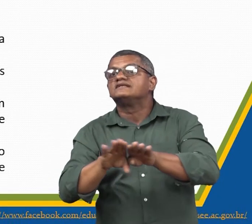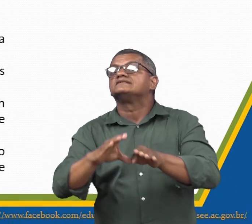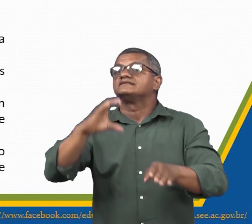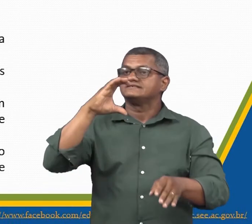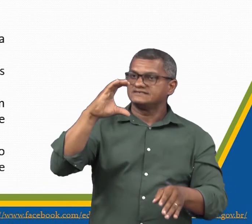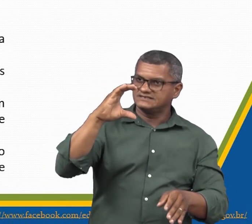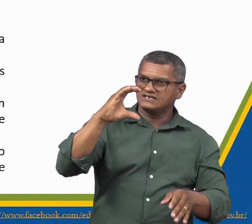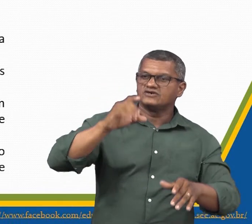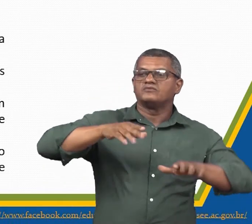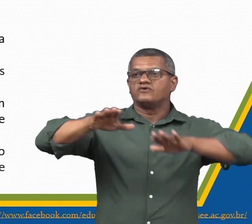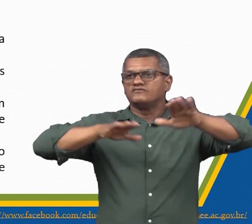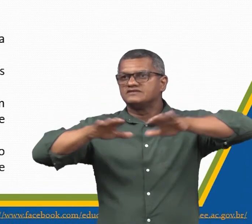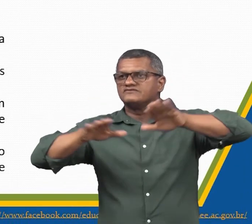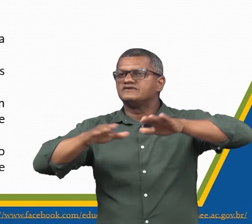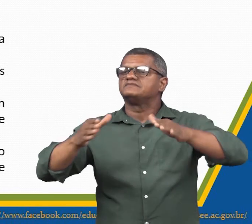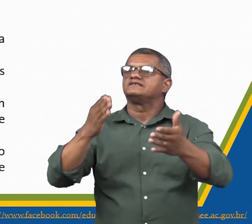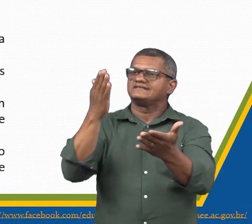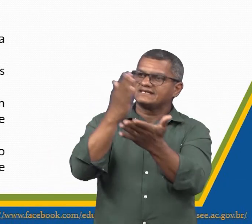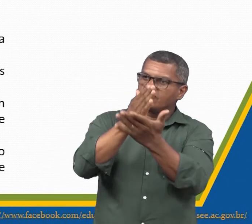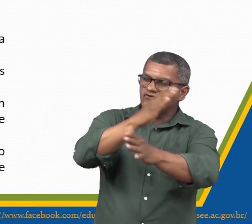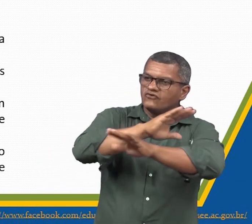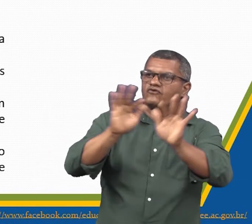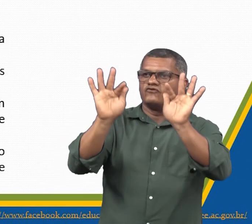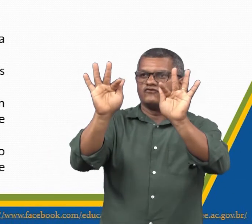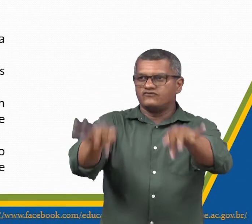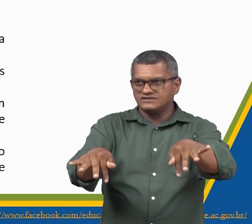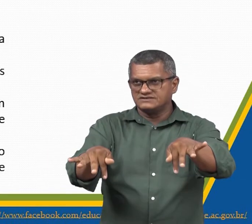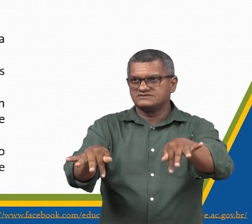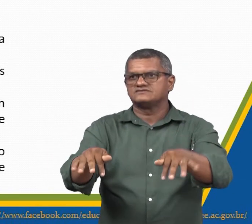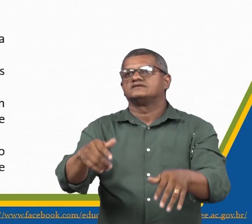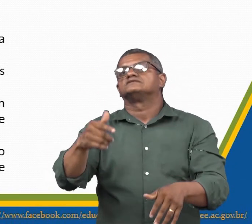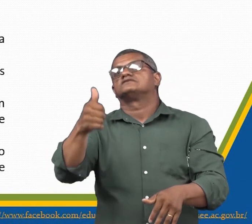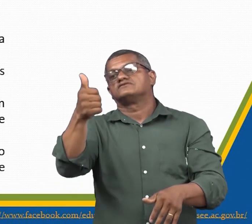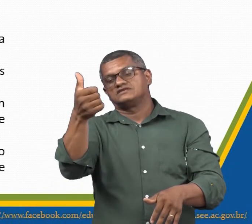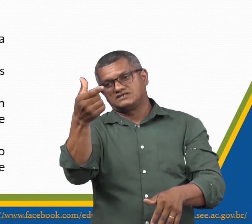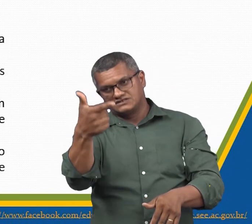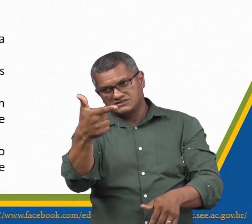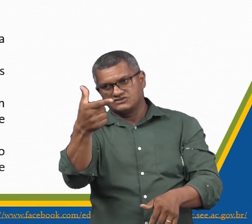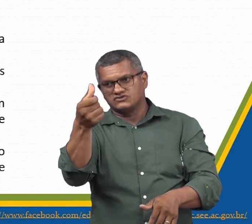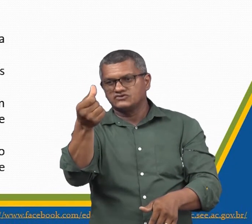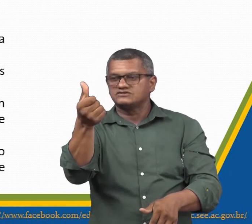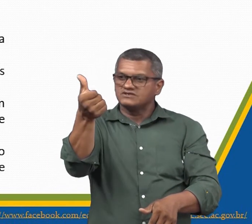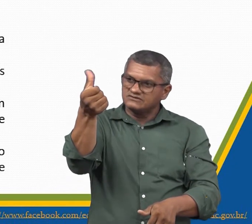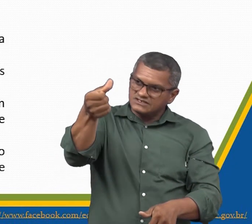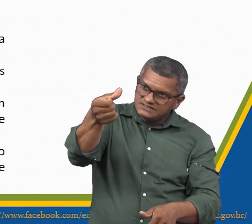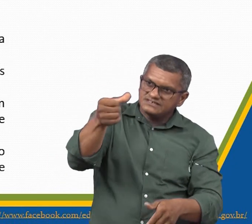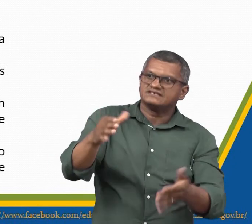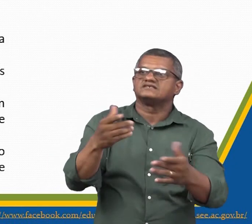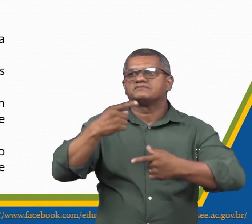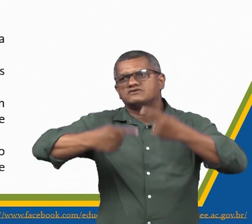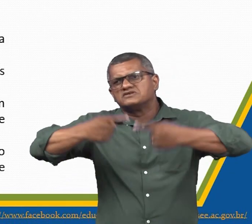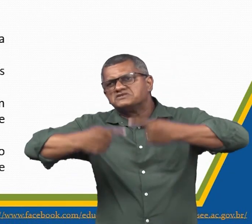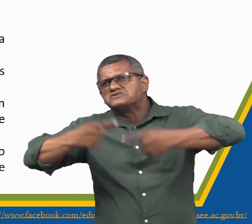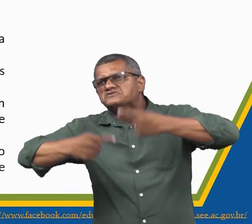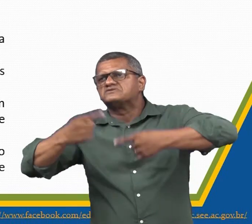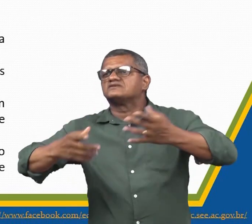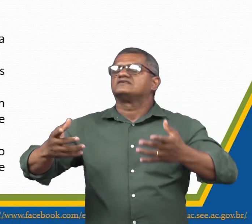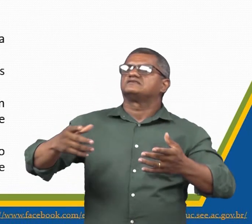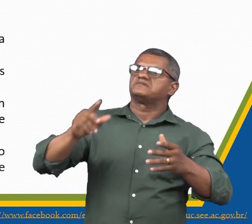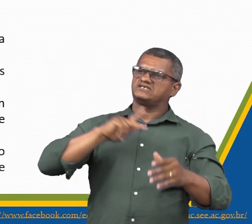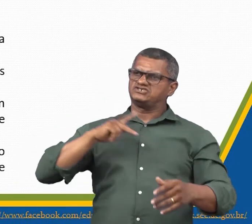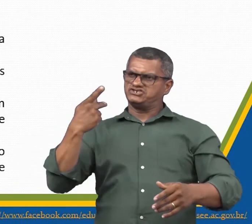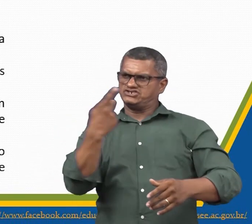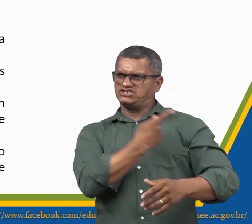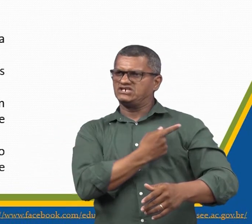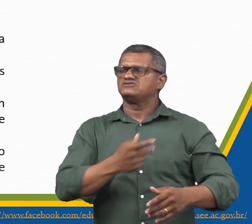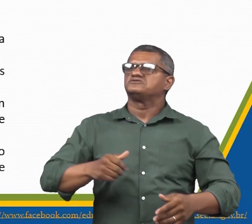movimento feminista declarou o fim de sua estruturação institucional em 2016, com a inclusão das